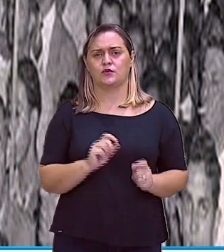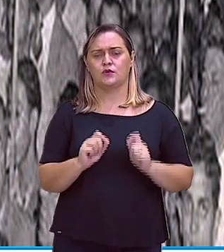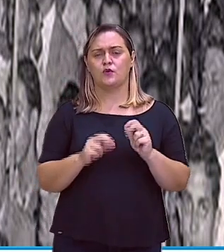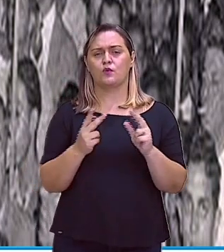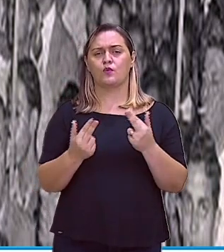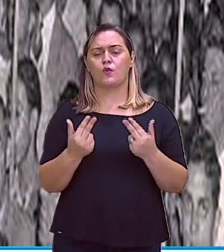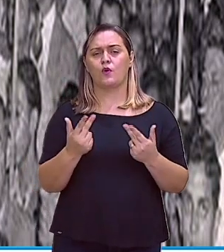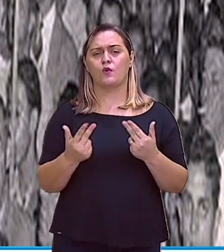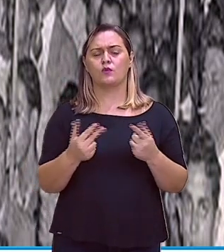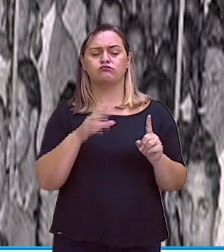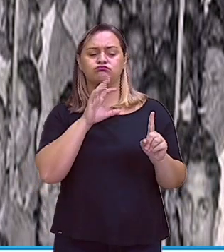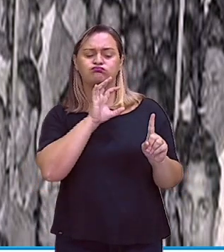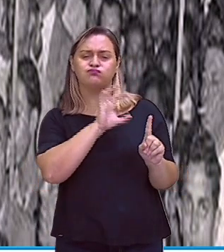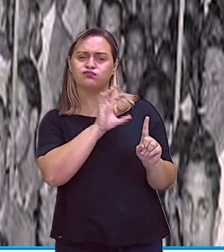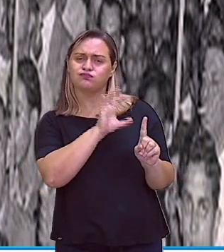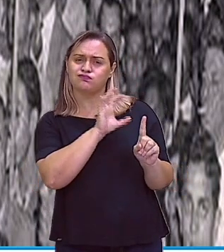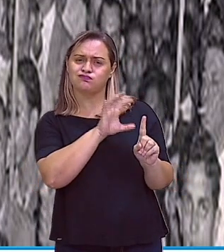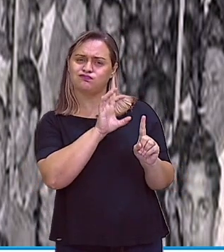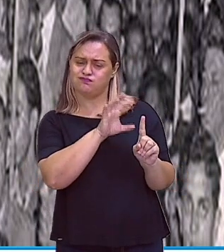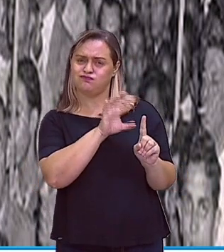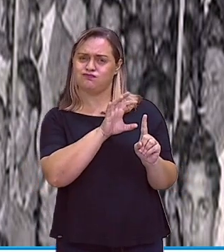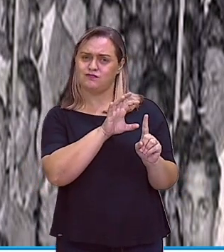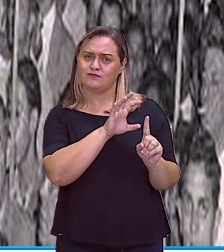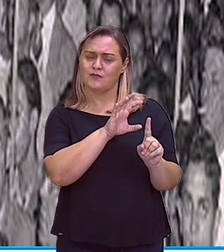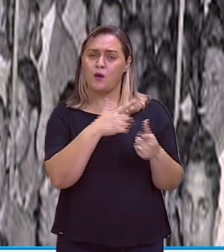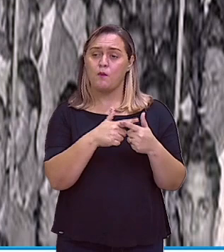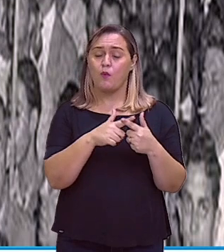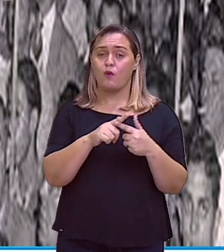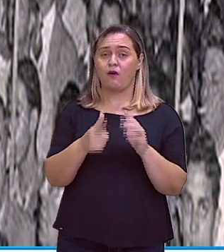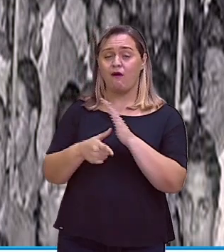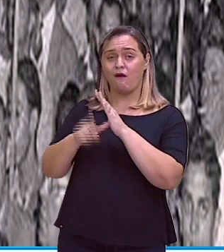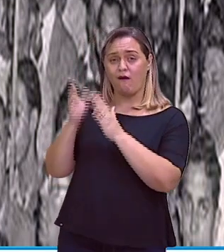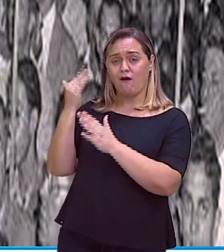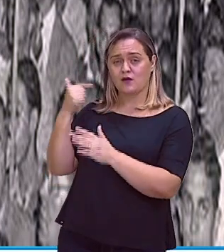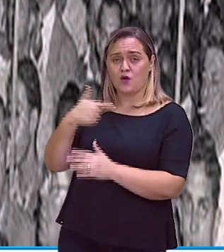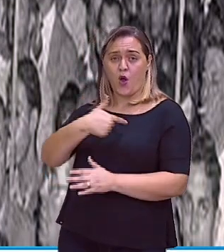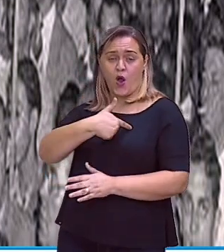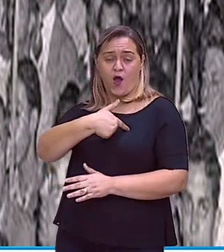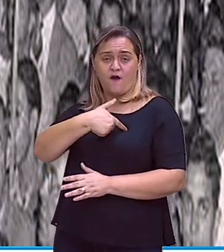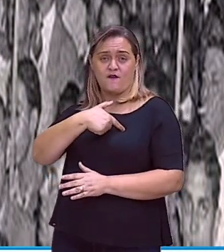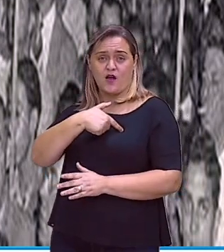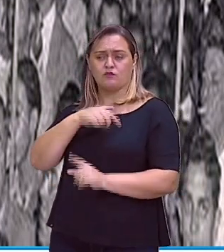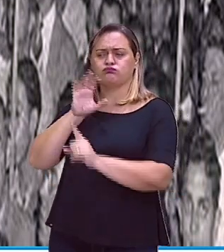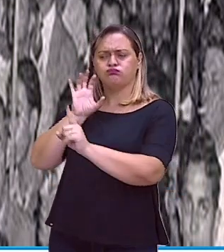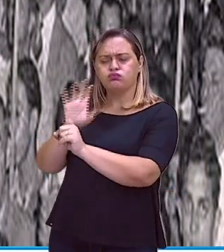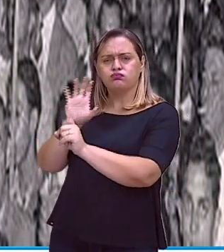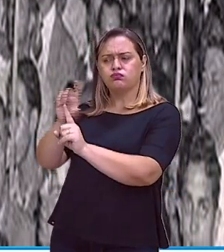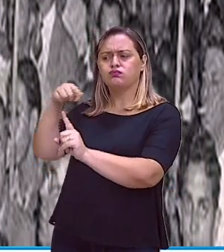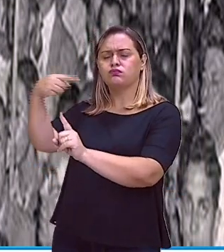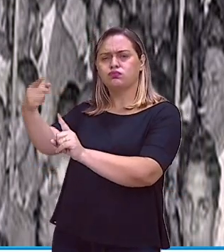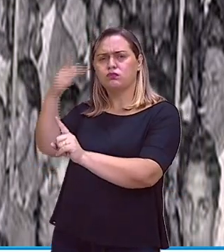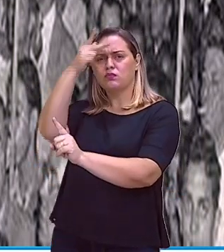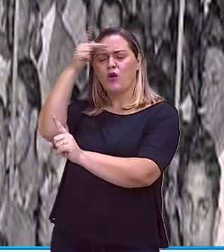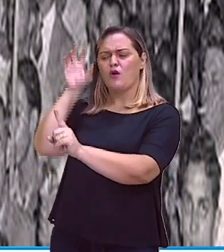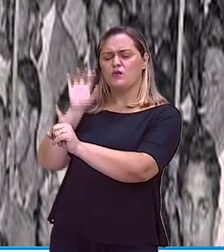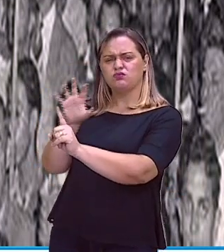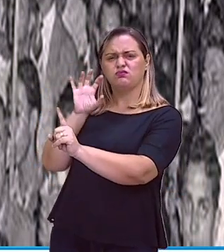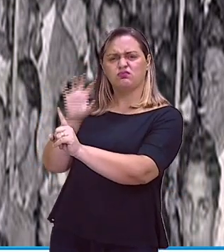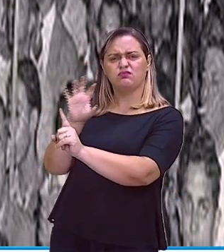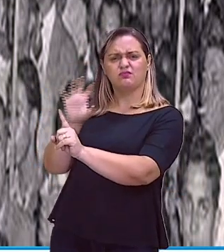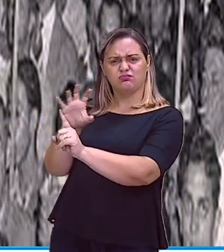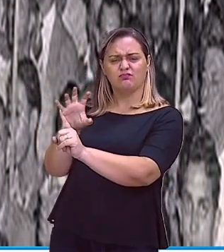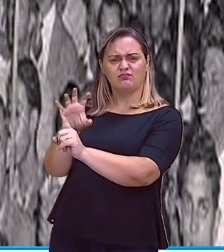é um influence né ele influenciava as pessoas atravessa sua imagem as fotografias